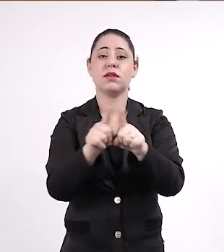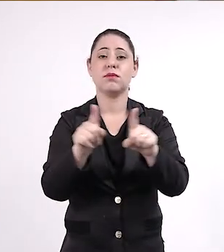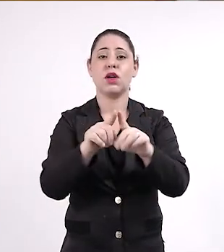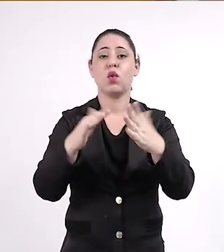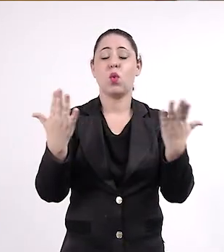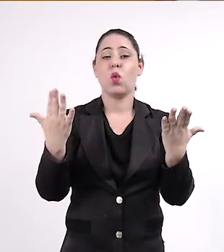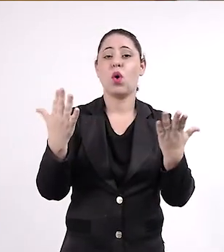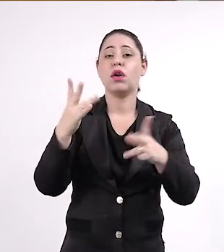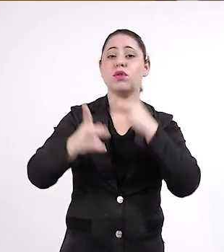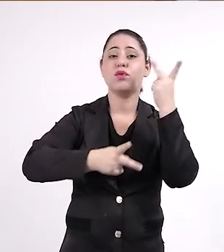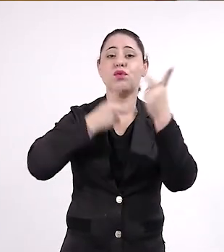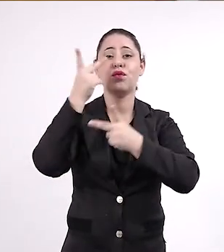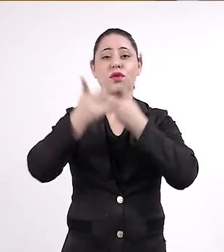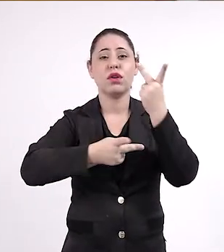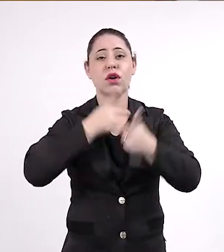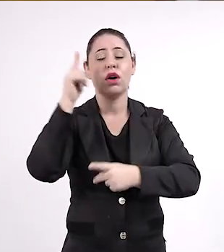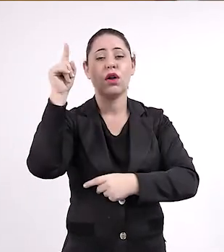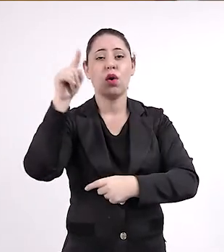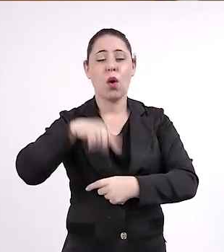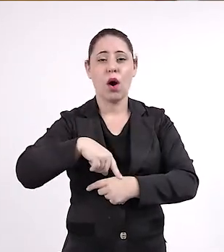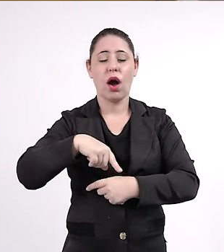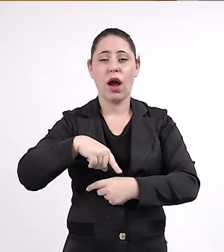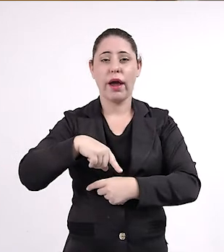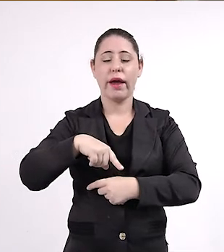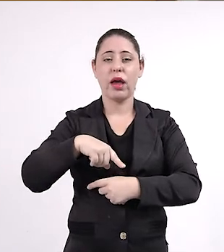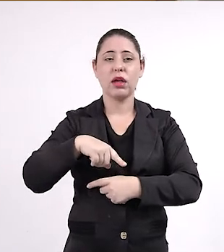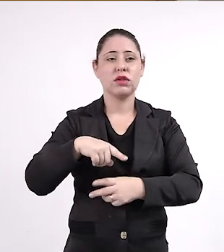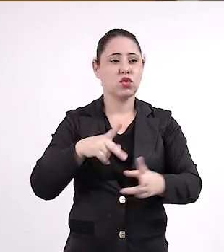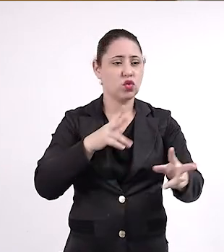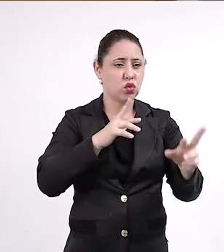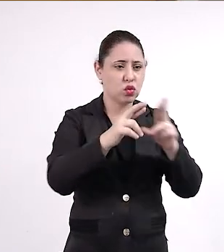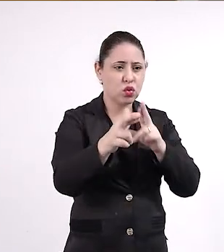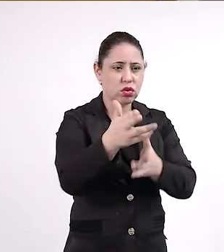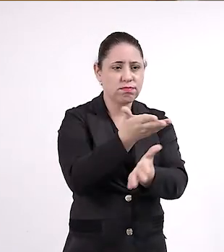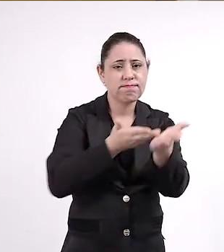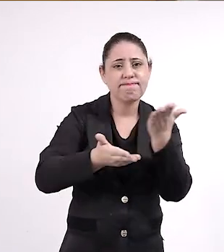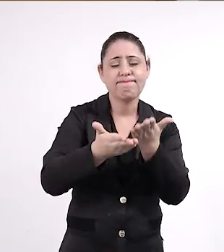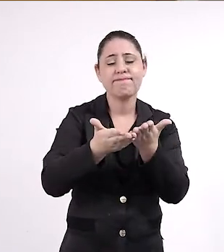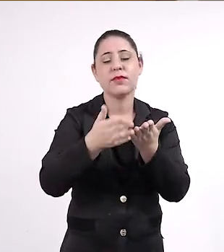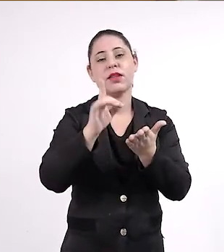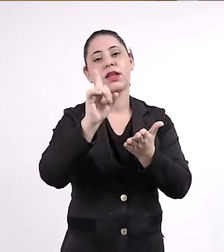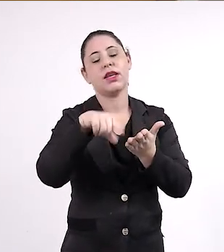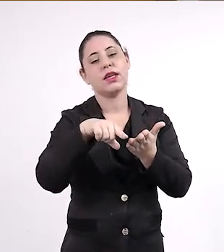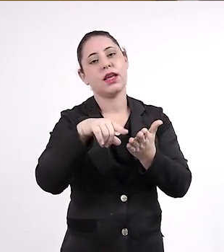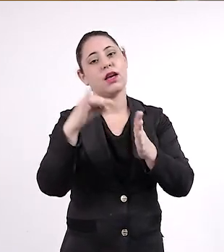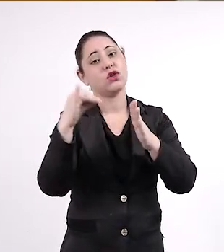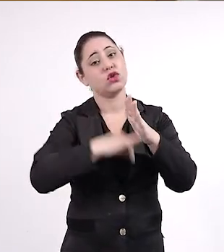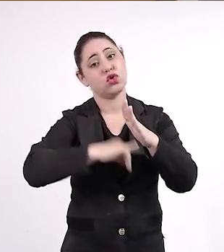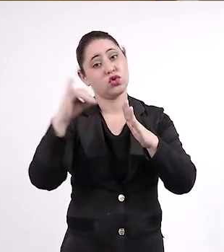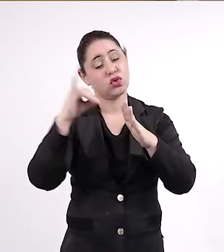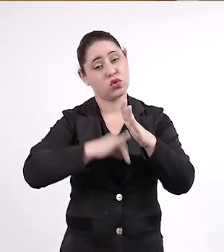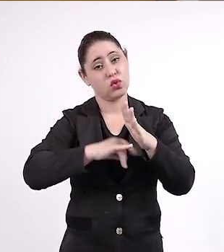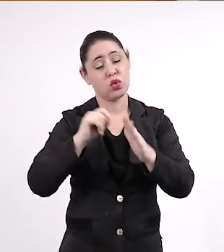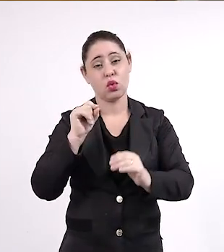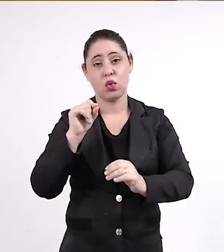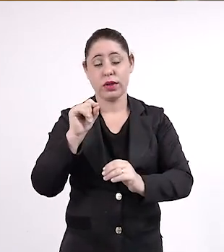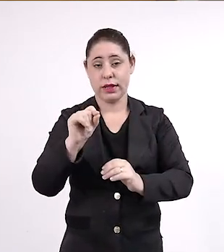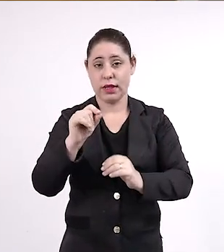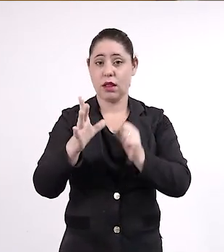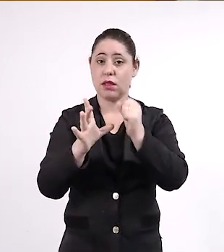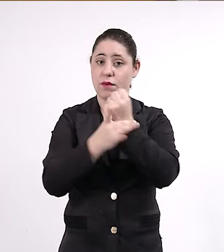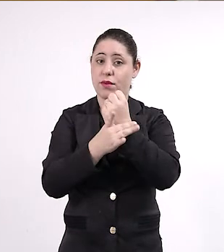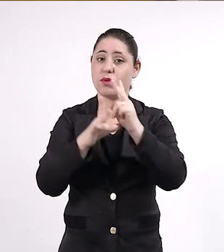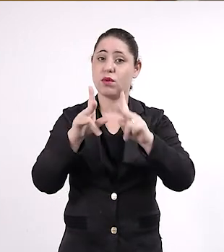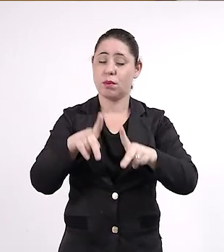quando a gente falou sobre a mediação e a conciliação, que são os institutos aí que